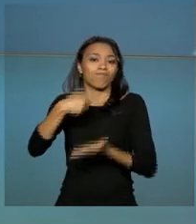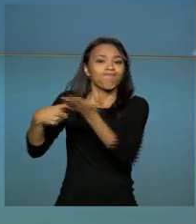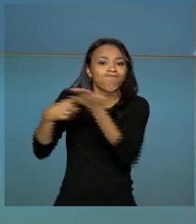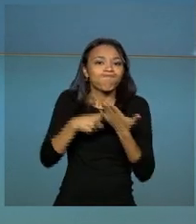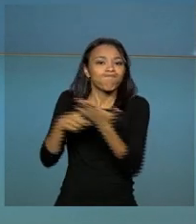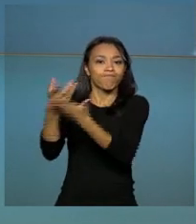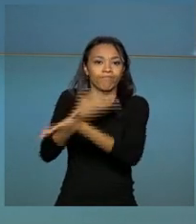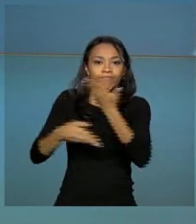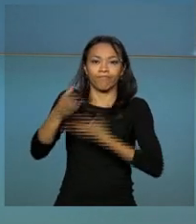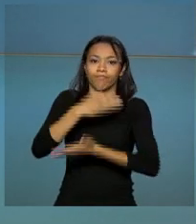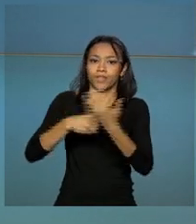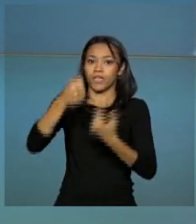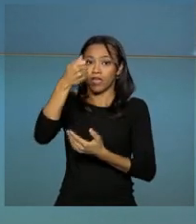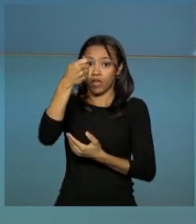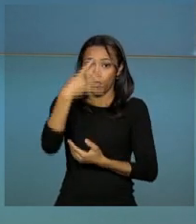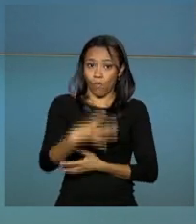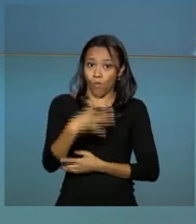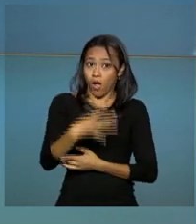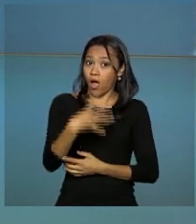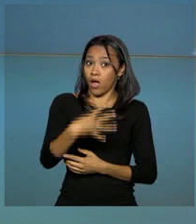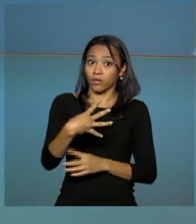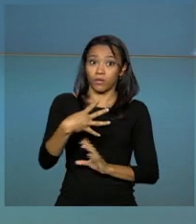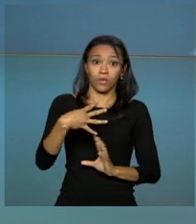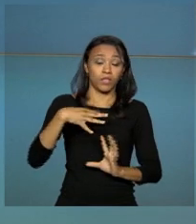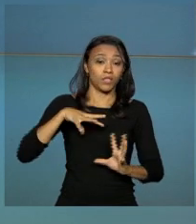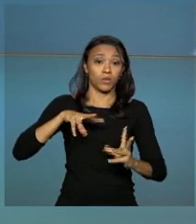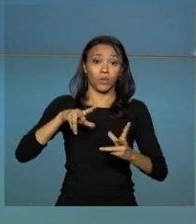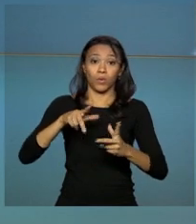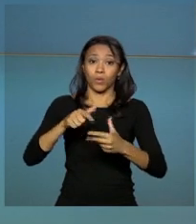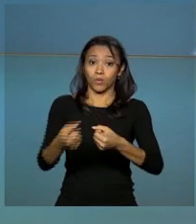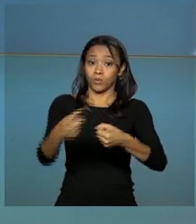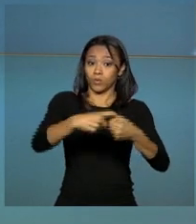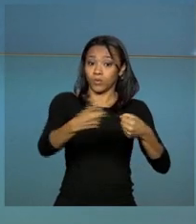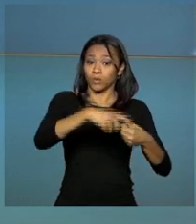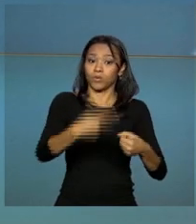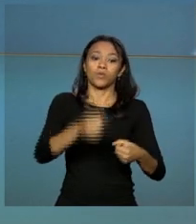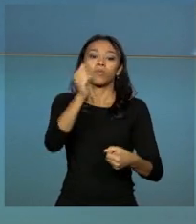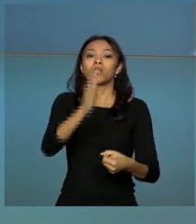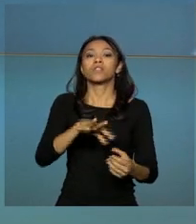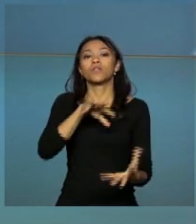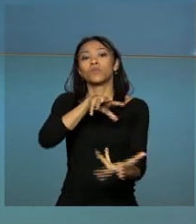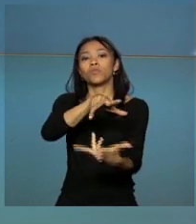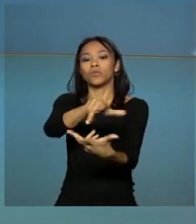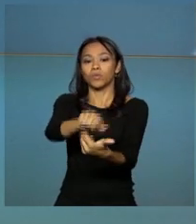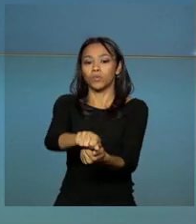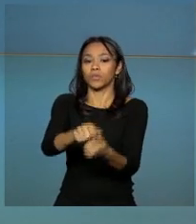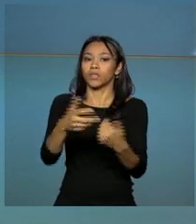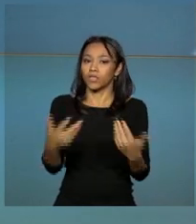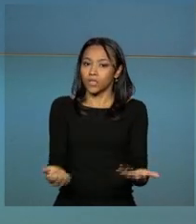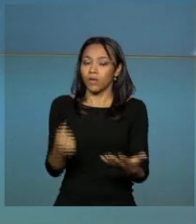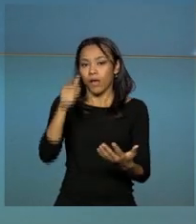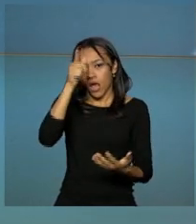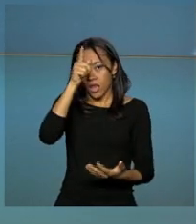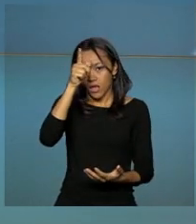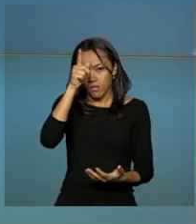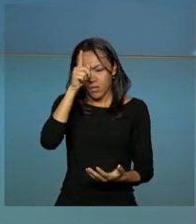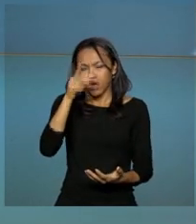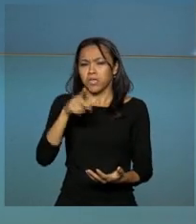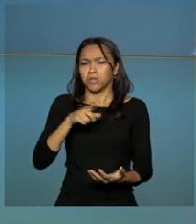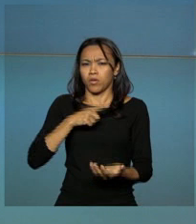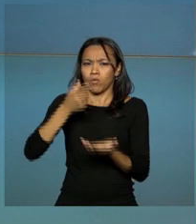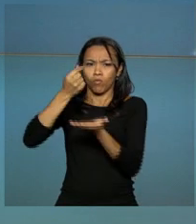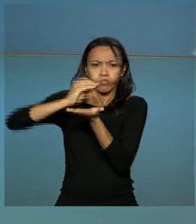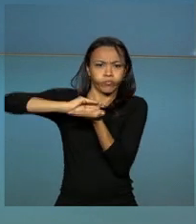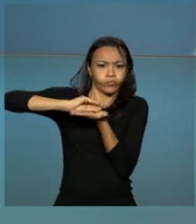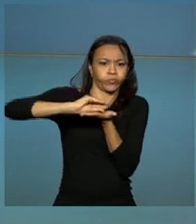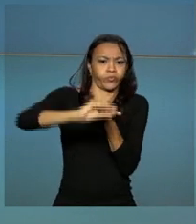na Europa e é o quarto entre todos os parceiros comerciais do Brasil no mundo. A Alemanha também investe